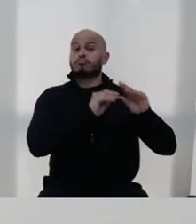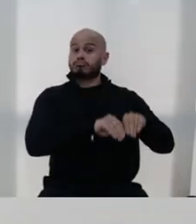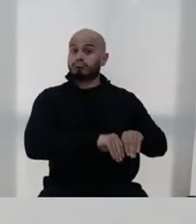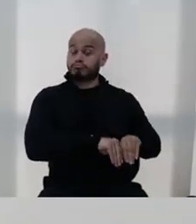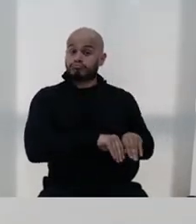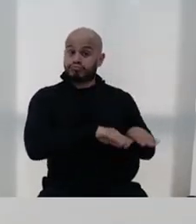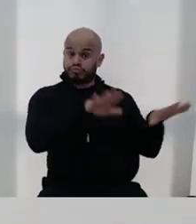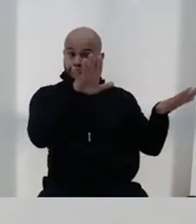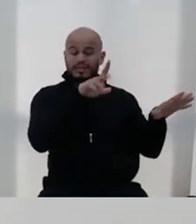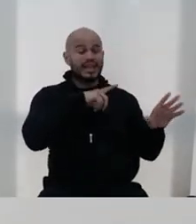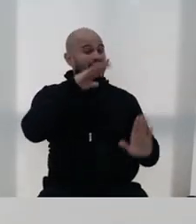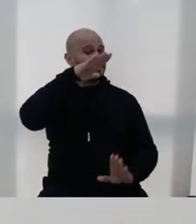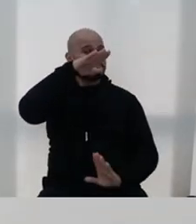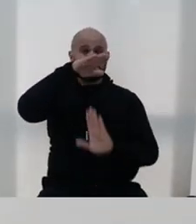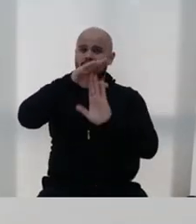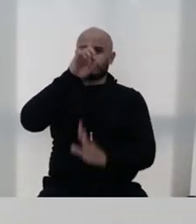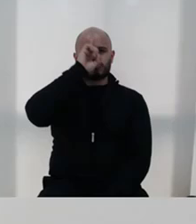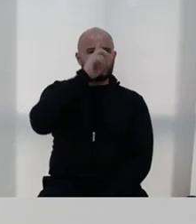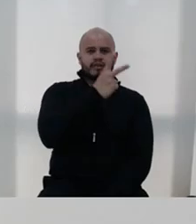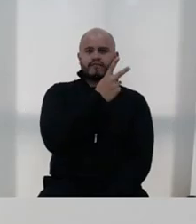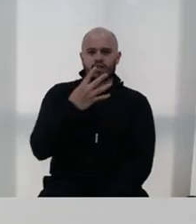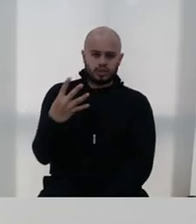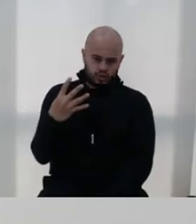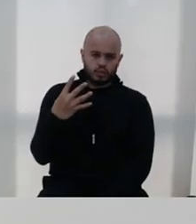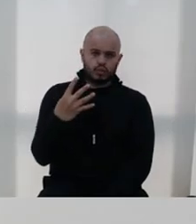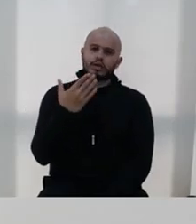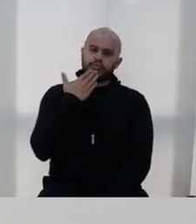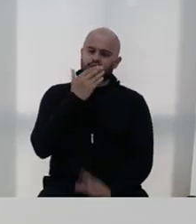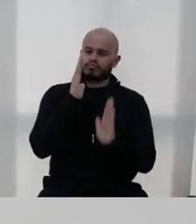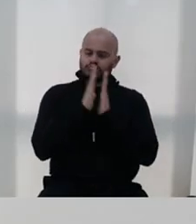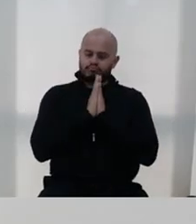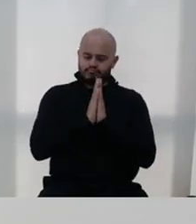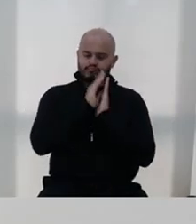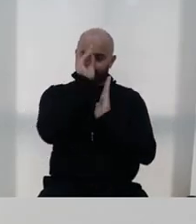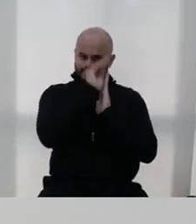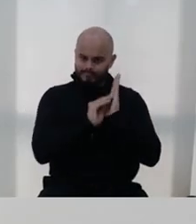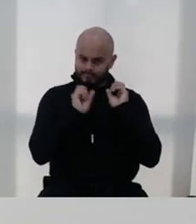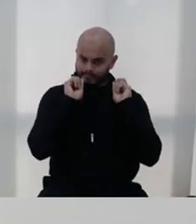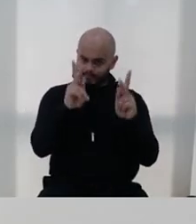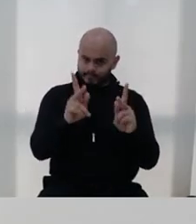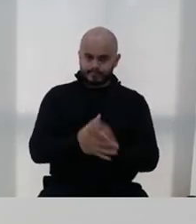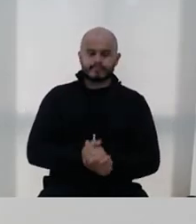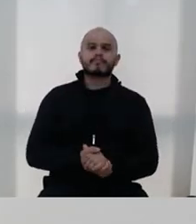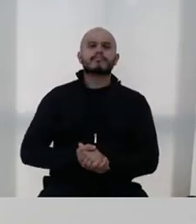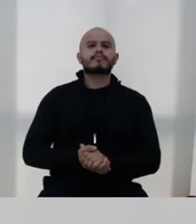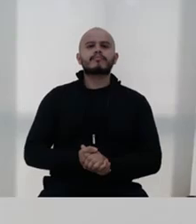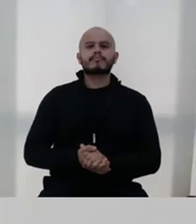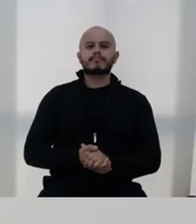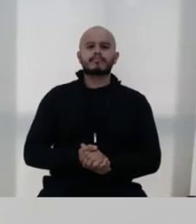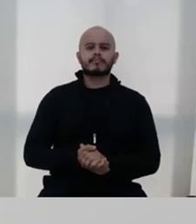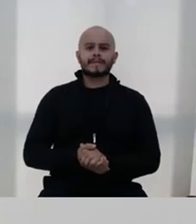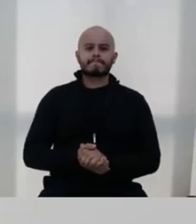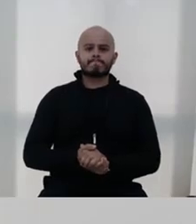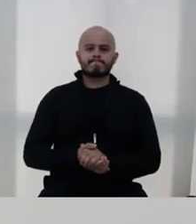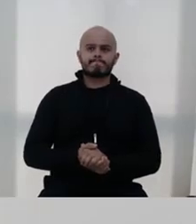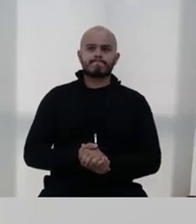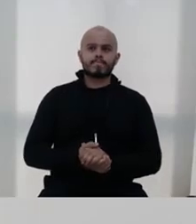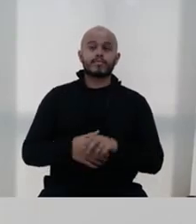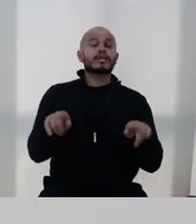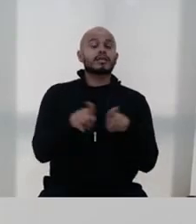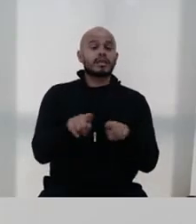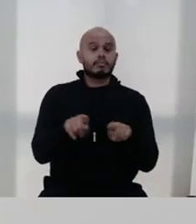com resposta até então, pedir a todos e todas a resposta até o dia 24/11. Além disso, a primeira